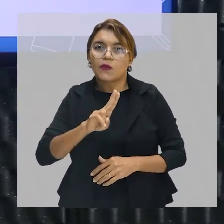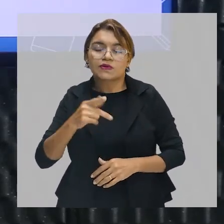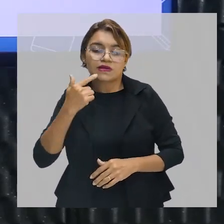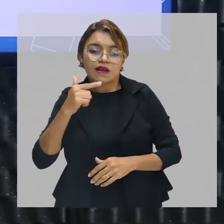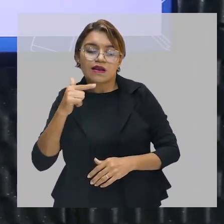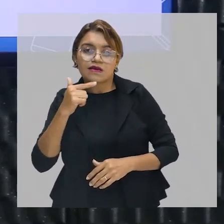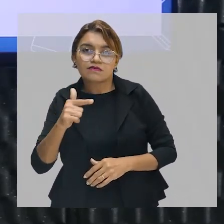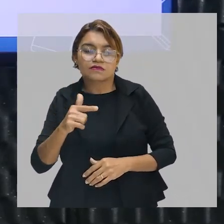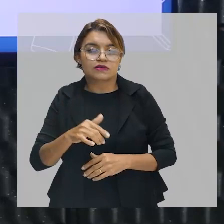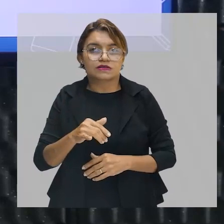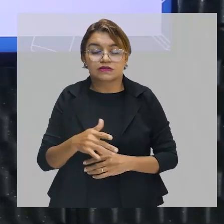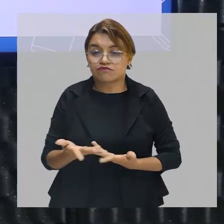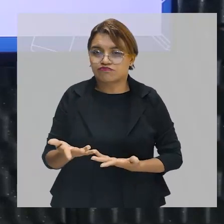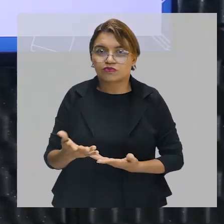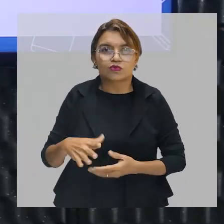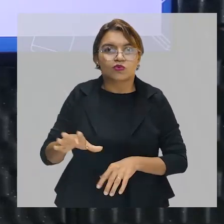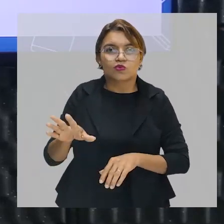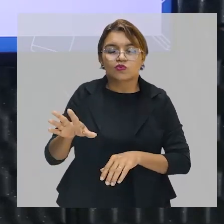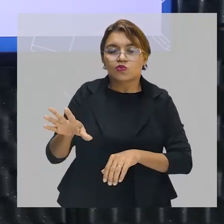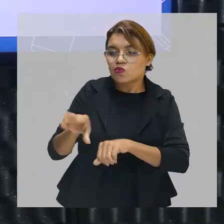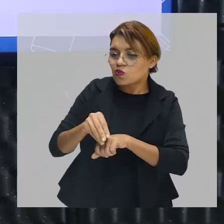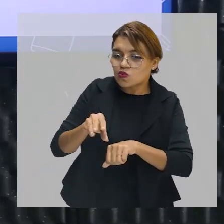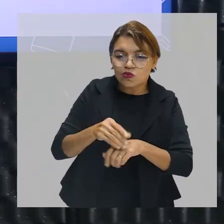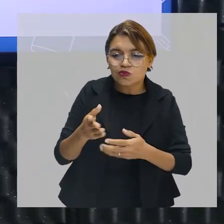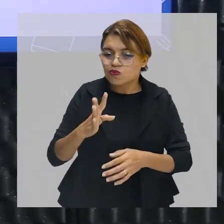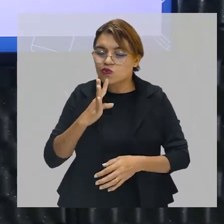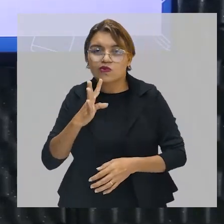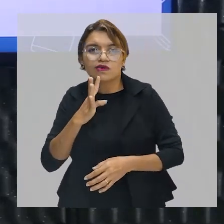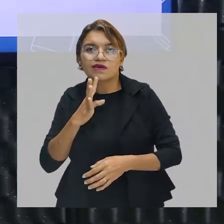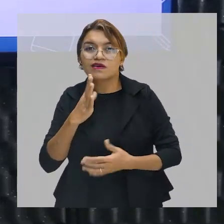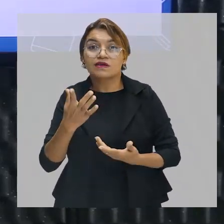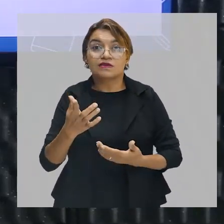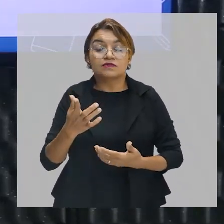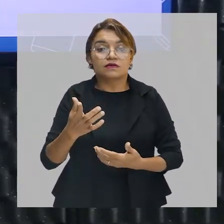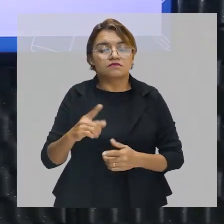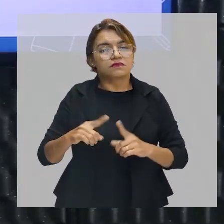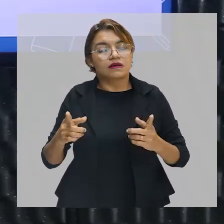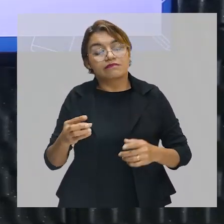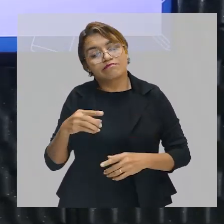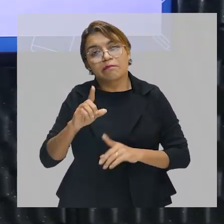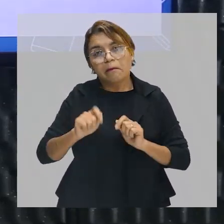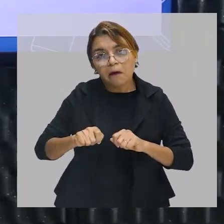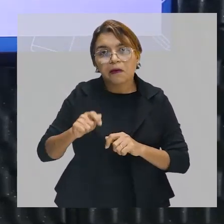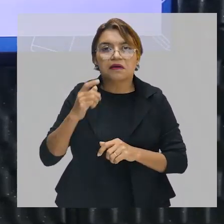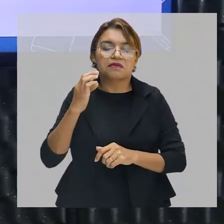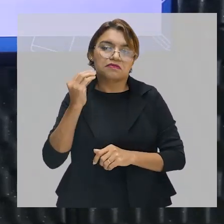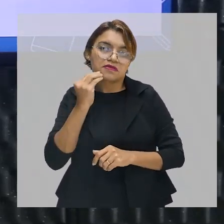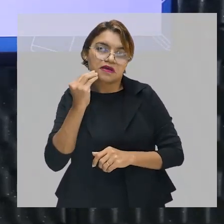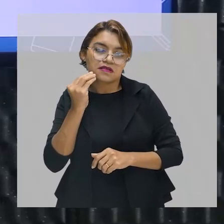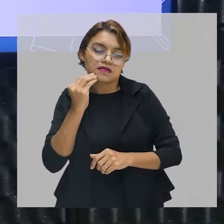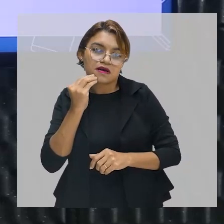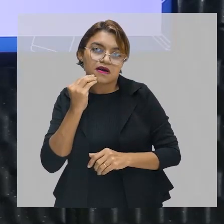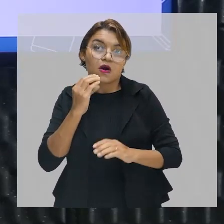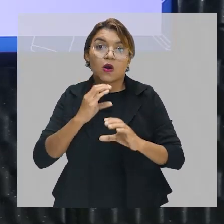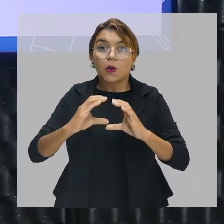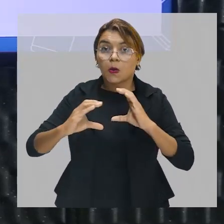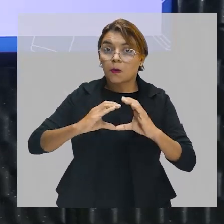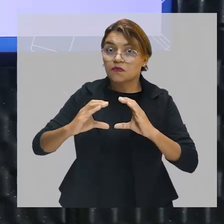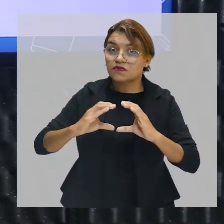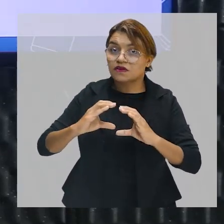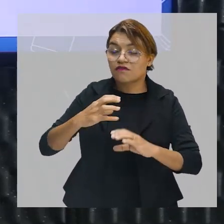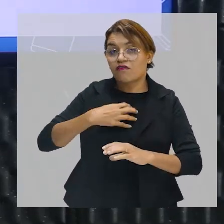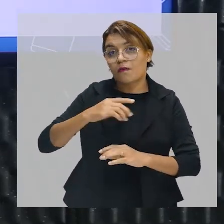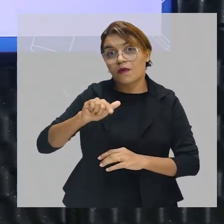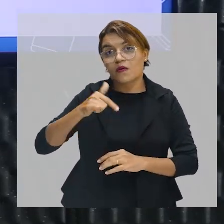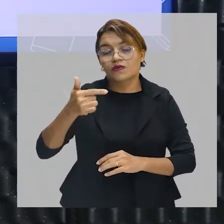não tem o conhecimento do idioma da outra, então elas podem até tentar se comunicar de uma outra forma. Podem